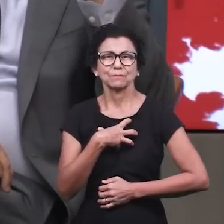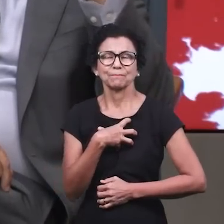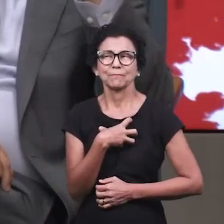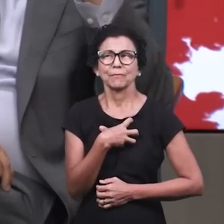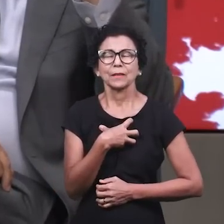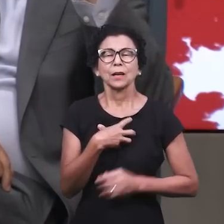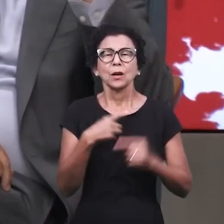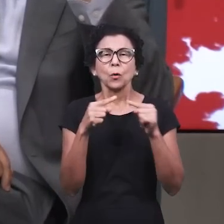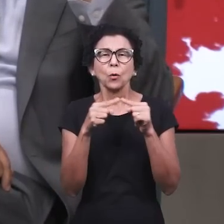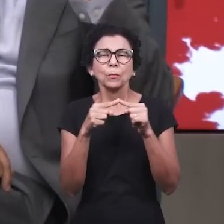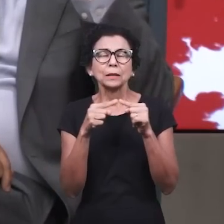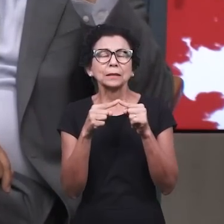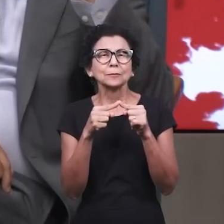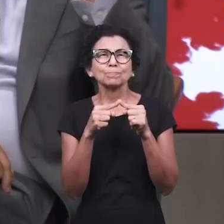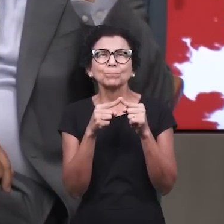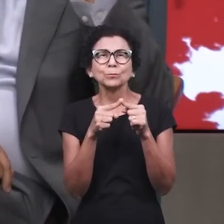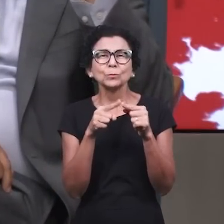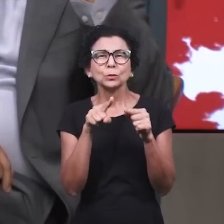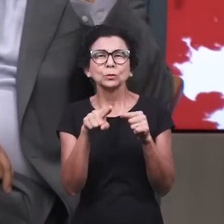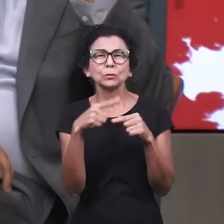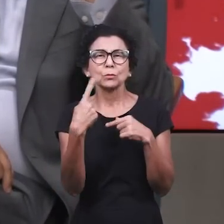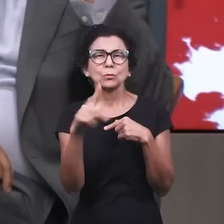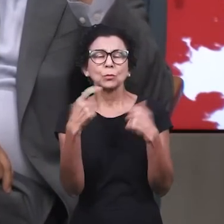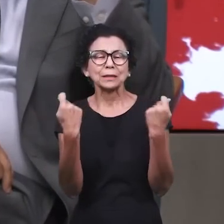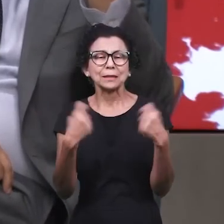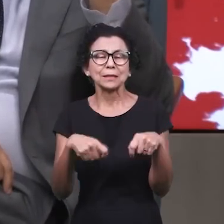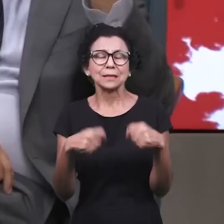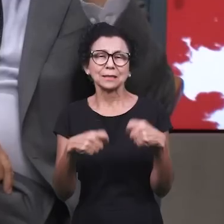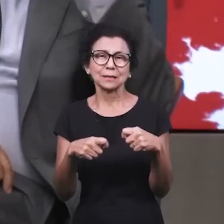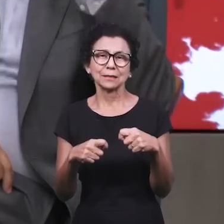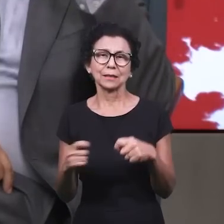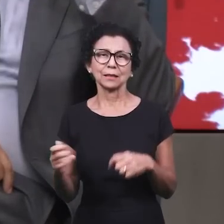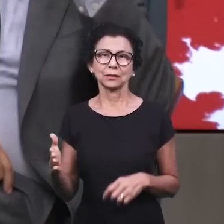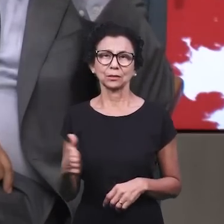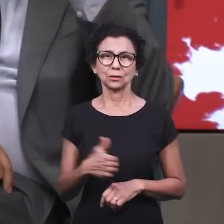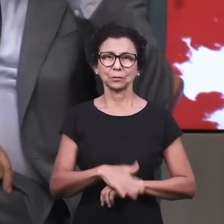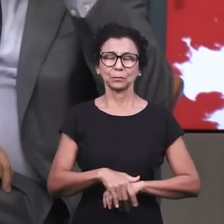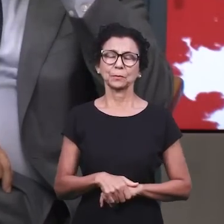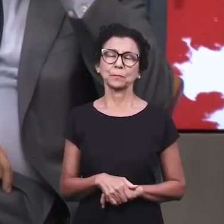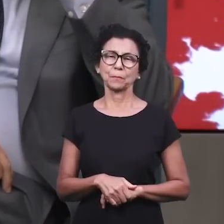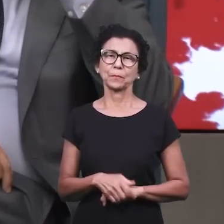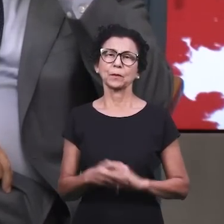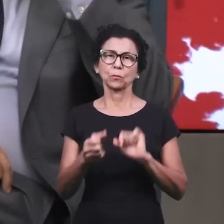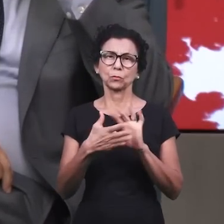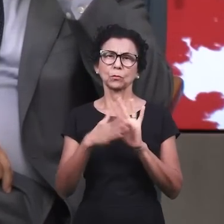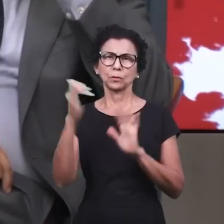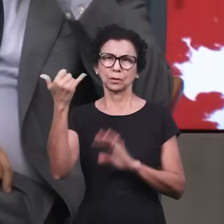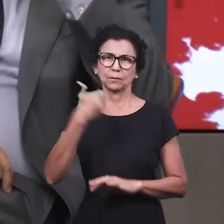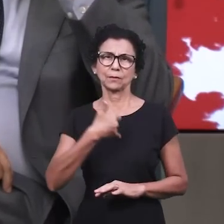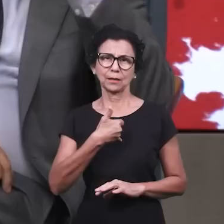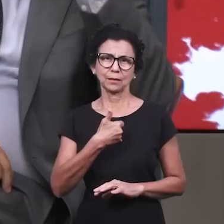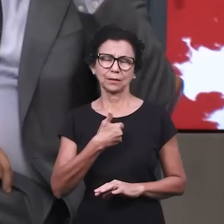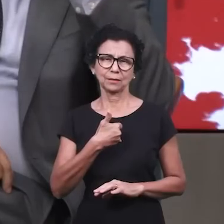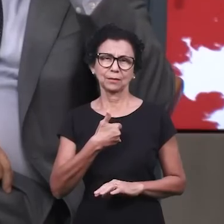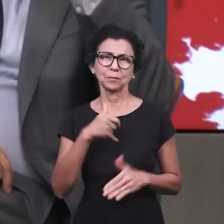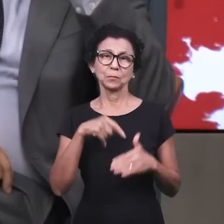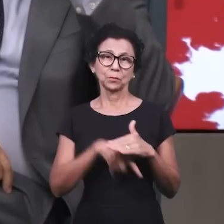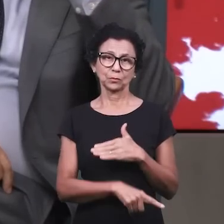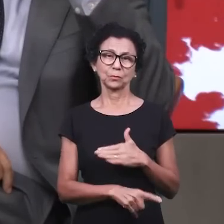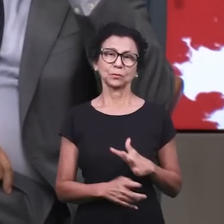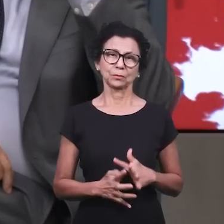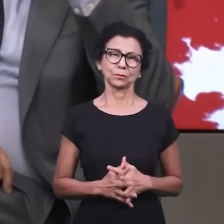Há um louvor que fala muito ao meu coração. E esse